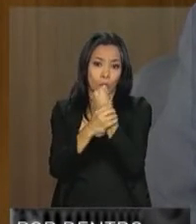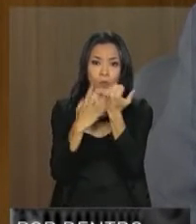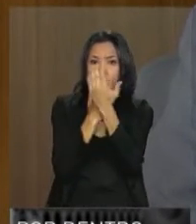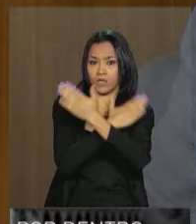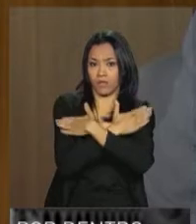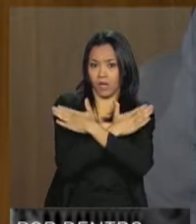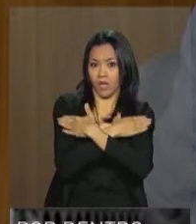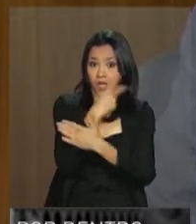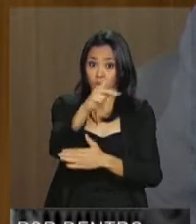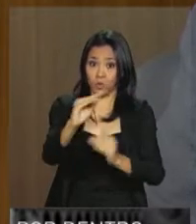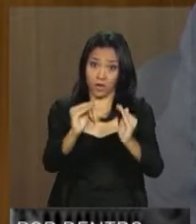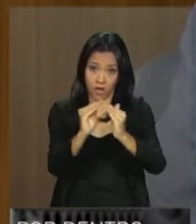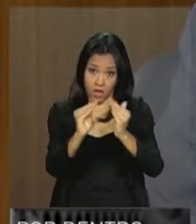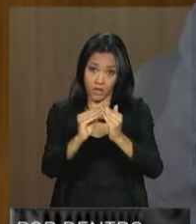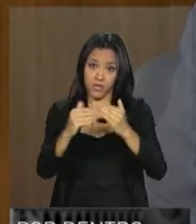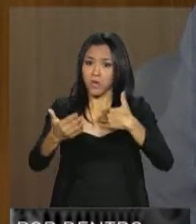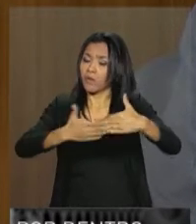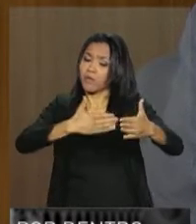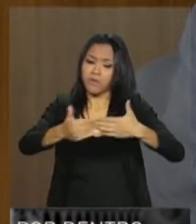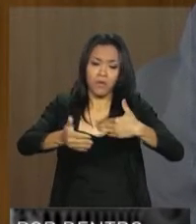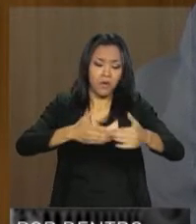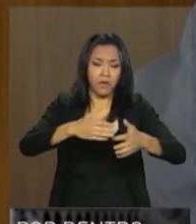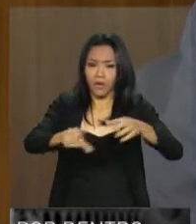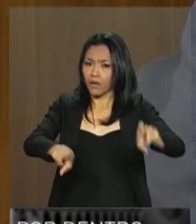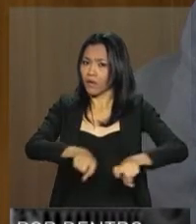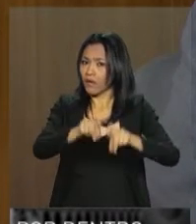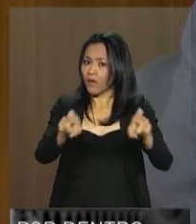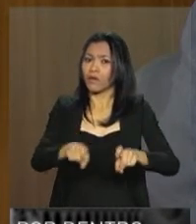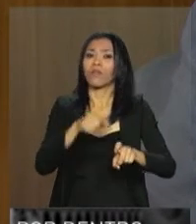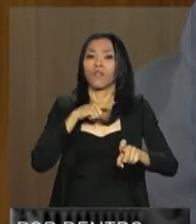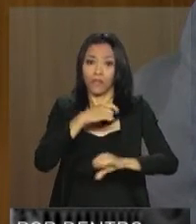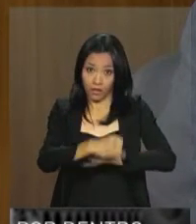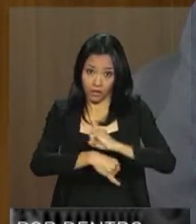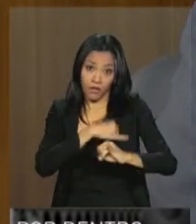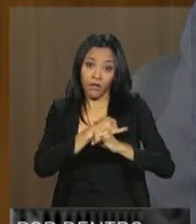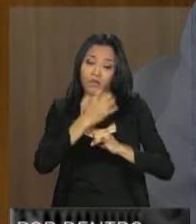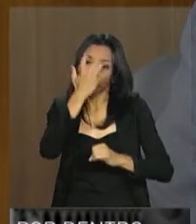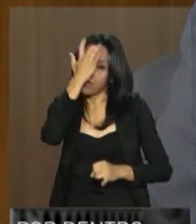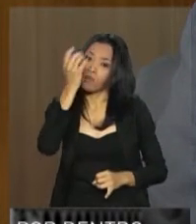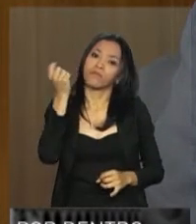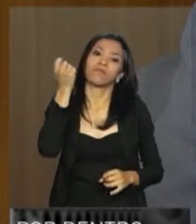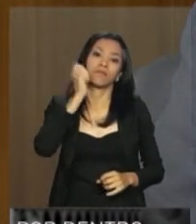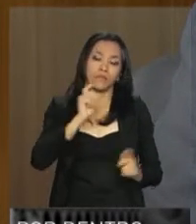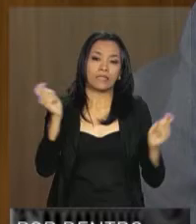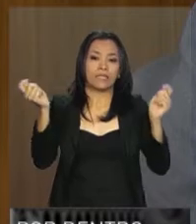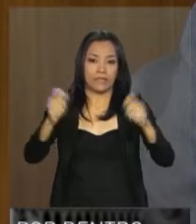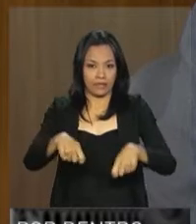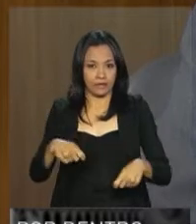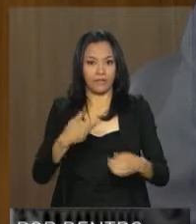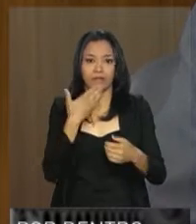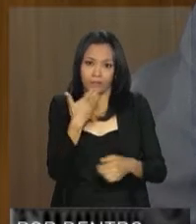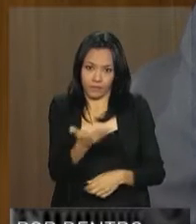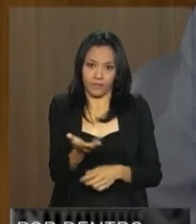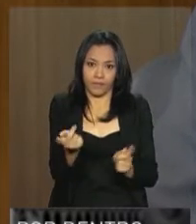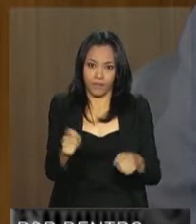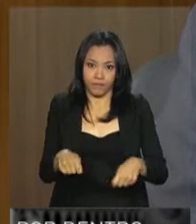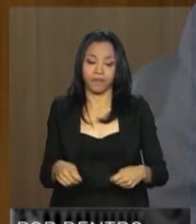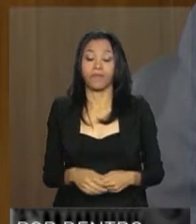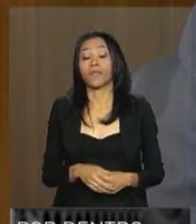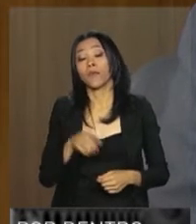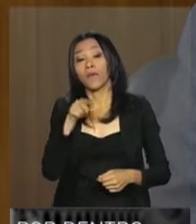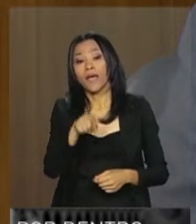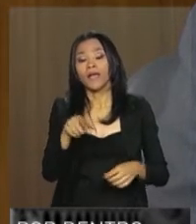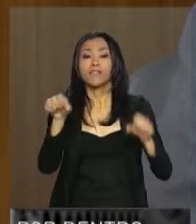que esteja ligado à internet nós pretendemos através dessa ferramenta